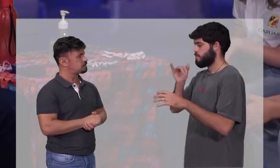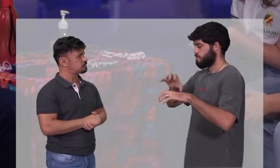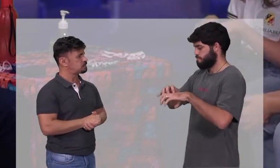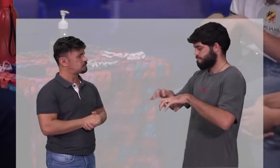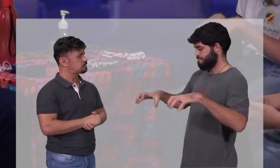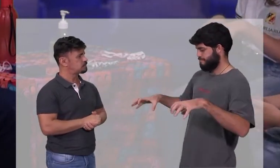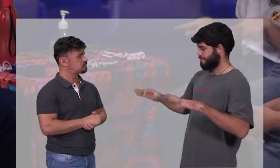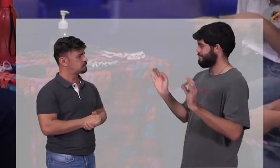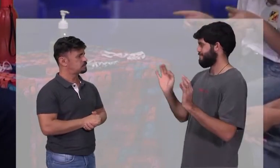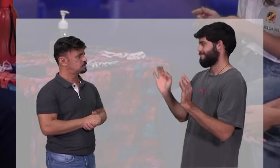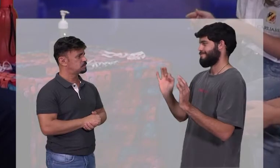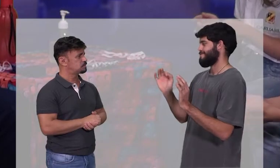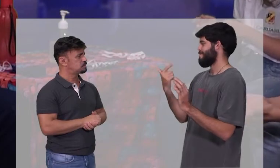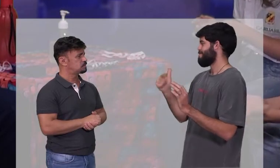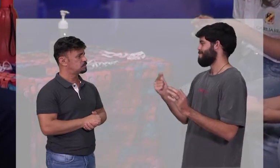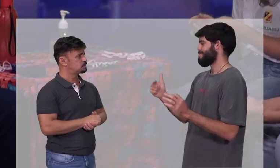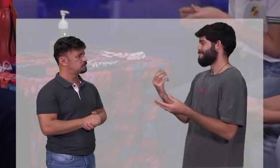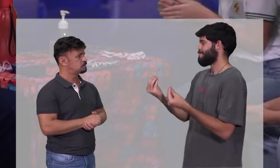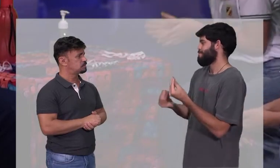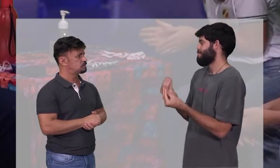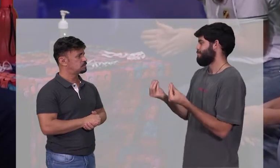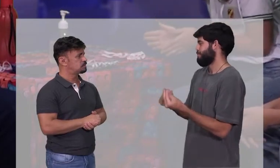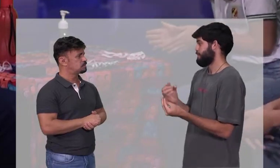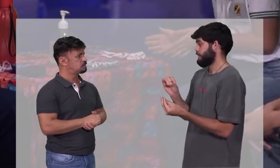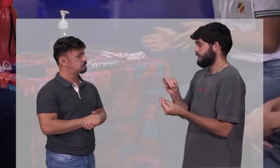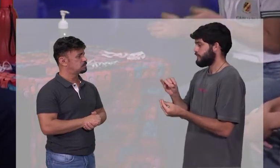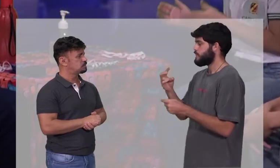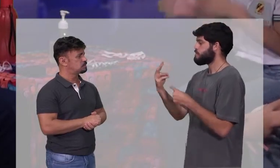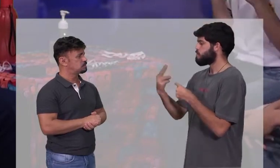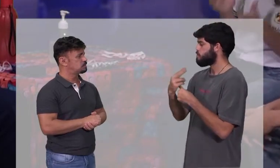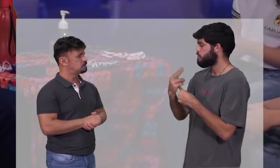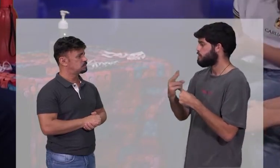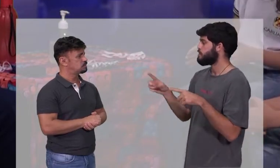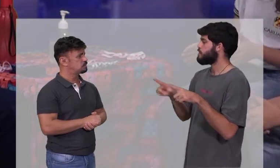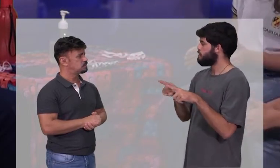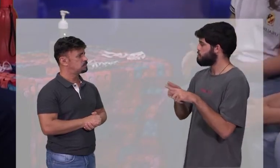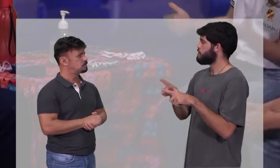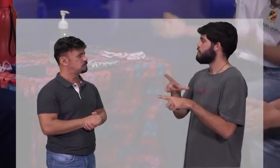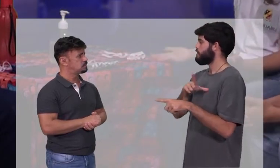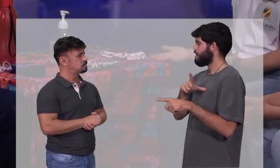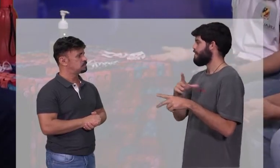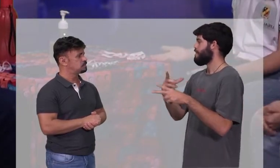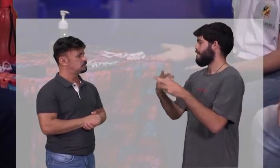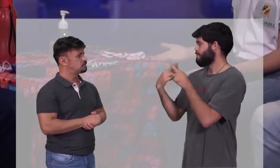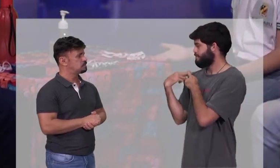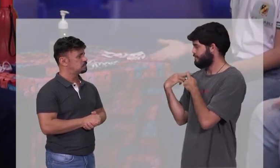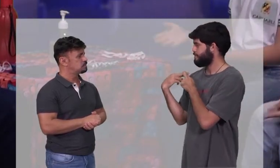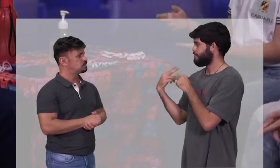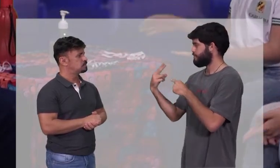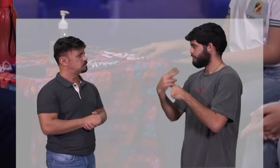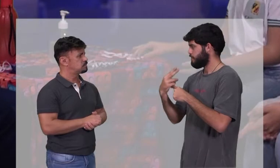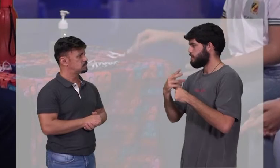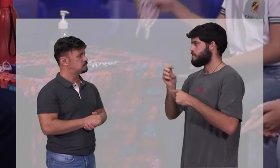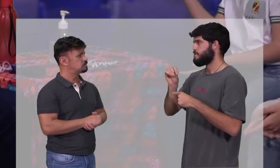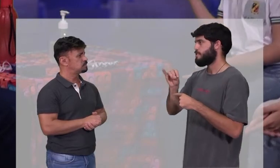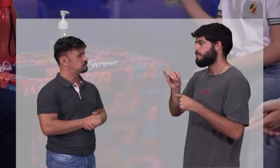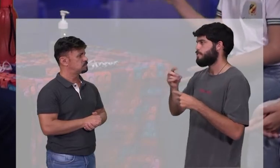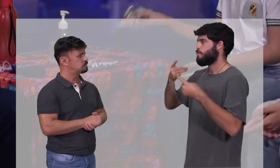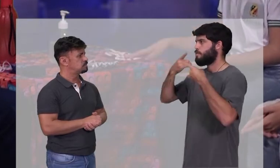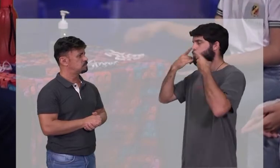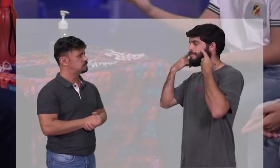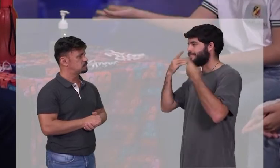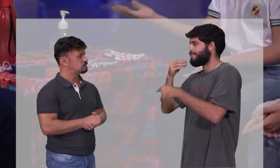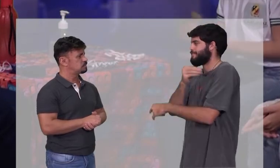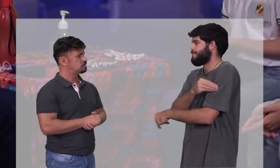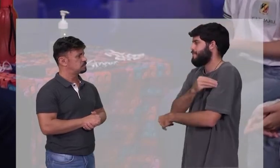Eles não se separam, porque não tem como. Se você tá se cuidando, tá tendo a responsabilidade de se cuidar. Se você tá usando máscara,